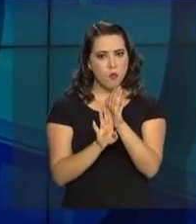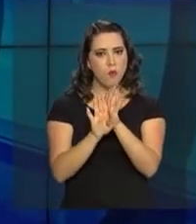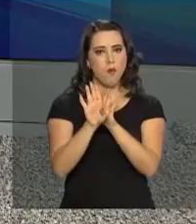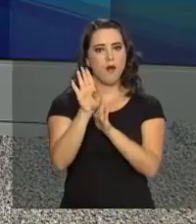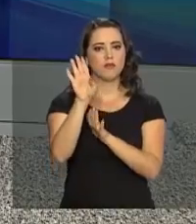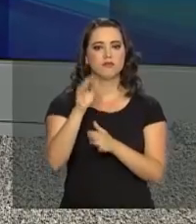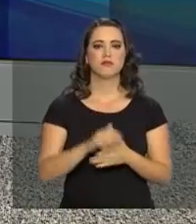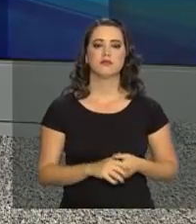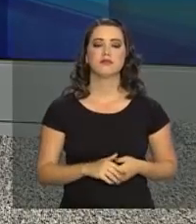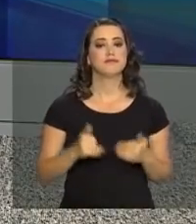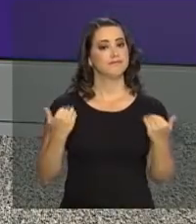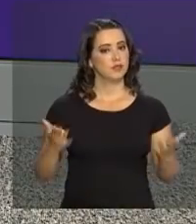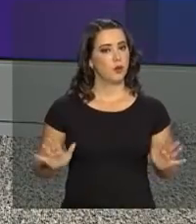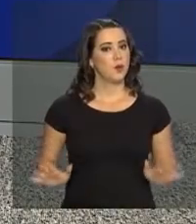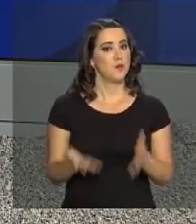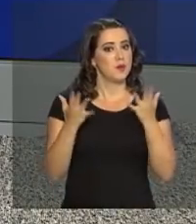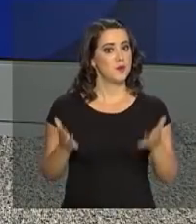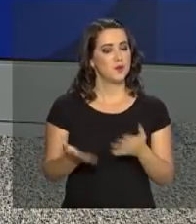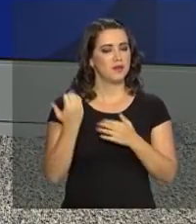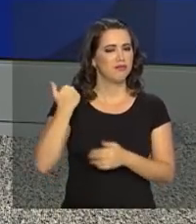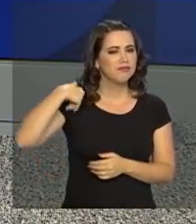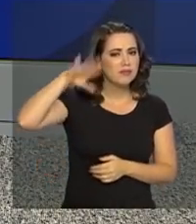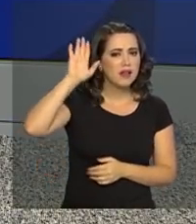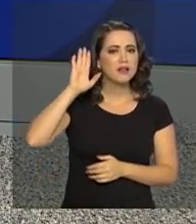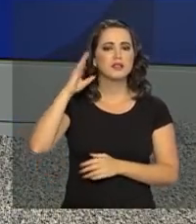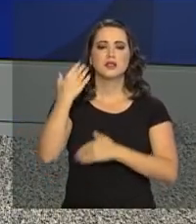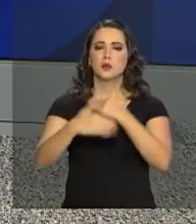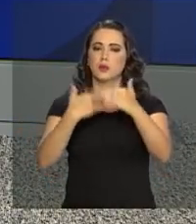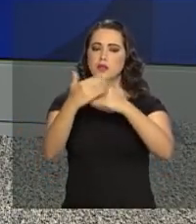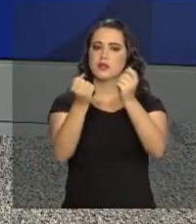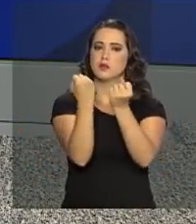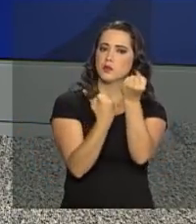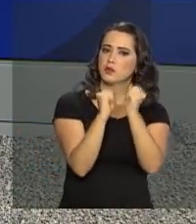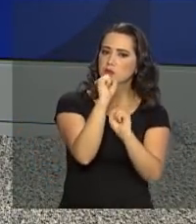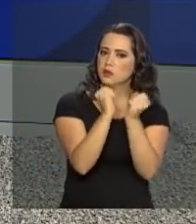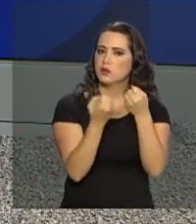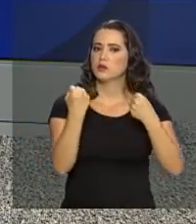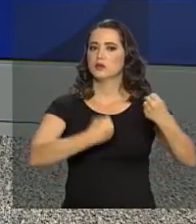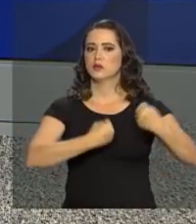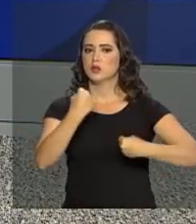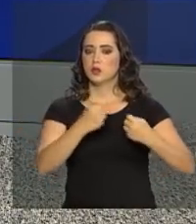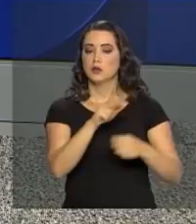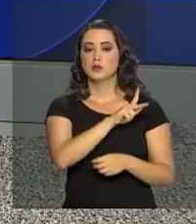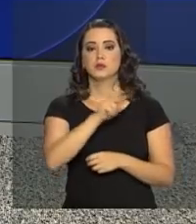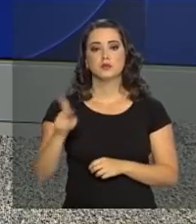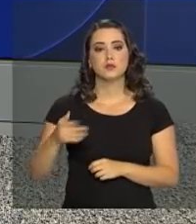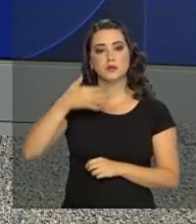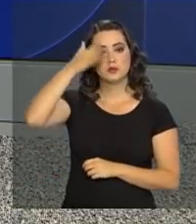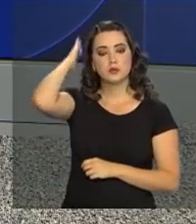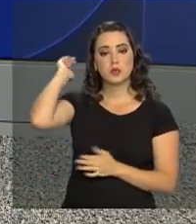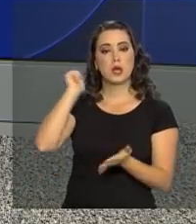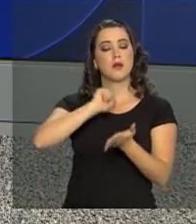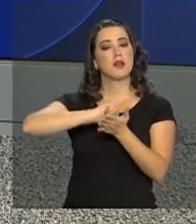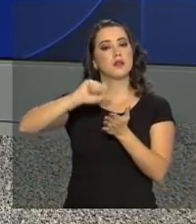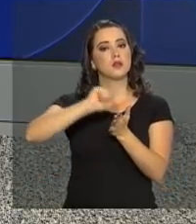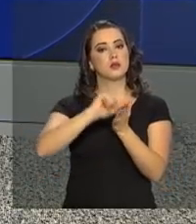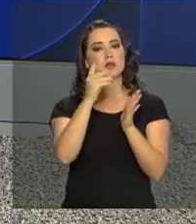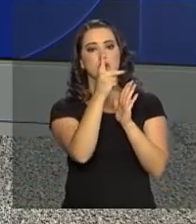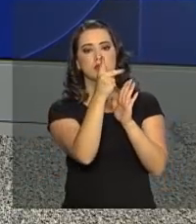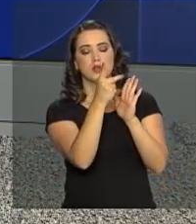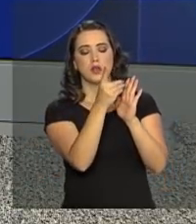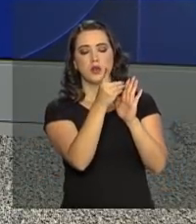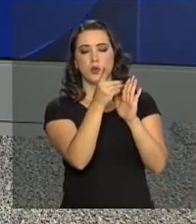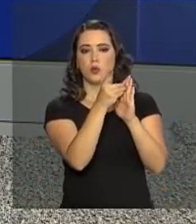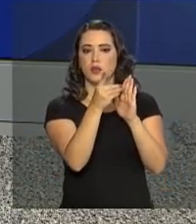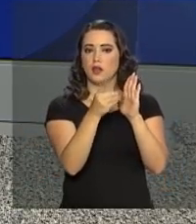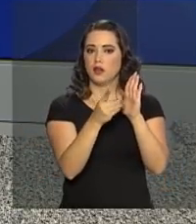25,6%. E para impulsionar ainda mais o crescimento da indústria automobilística, o presidente Michel Temer assinou o